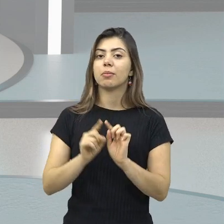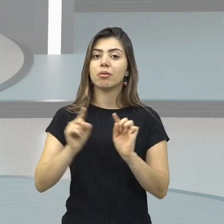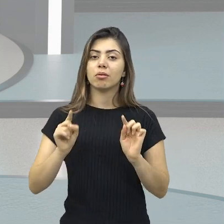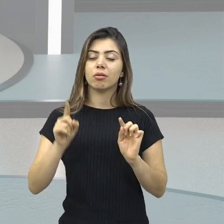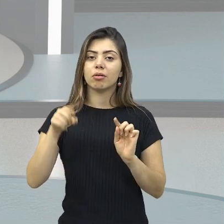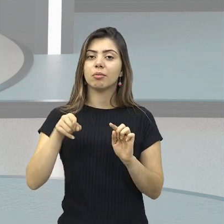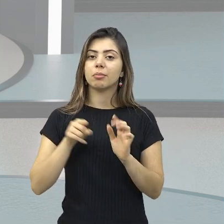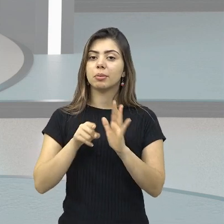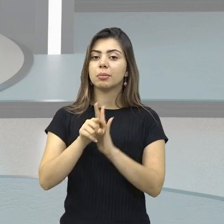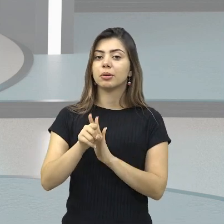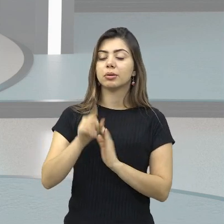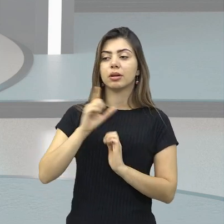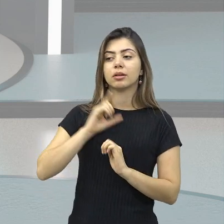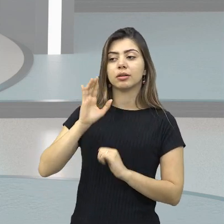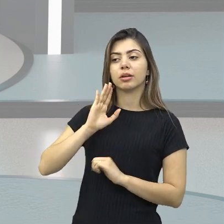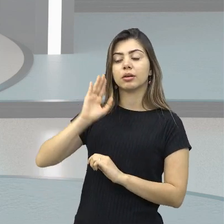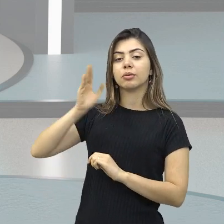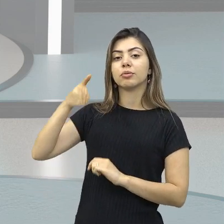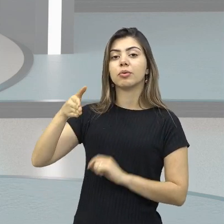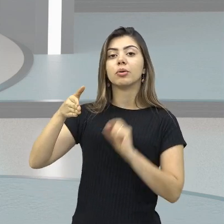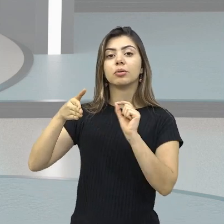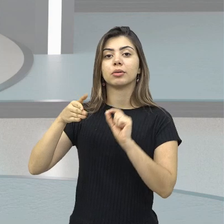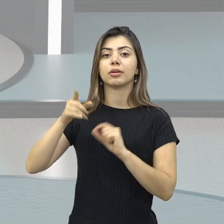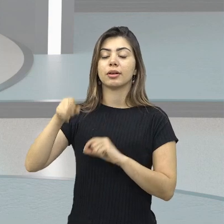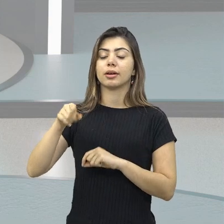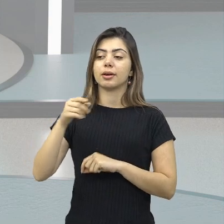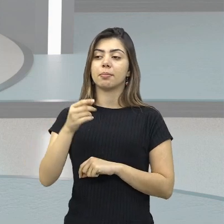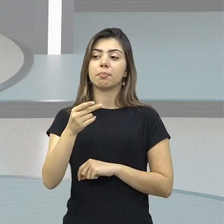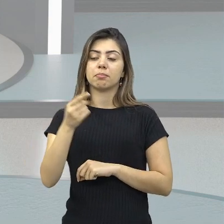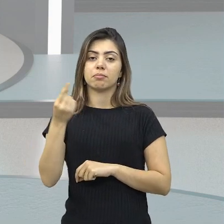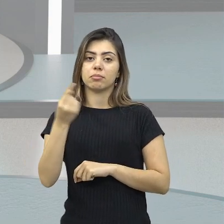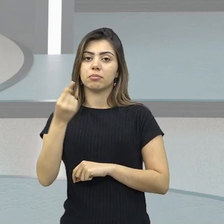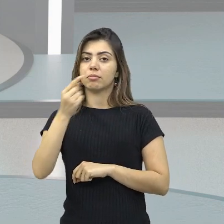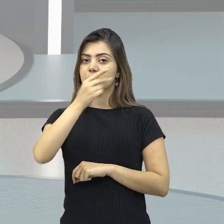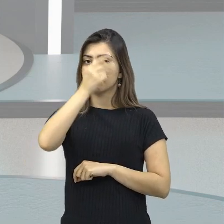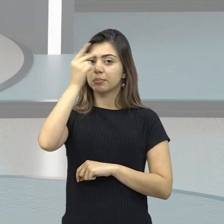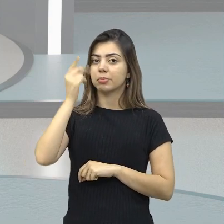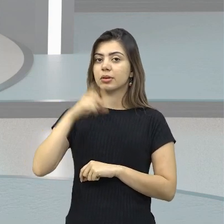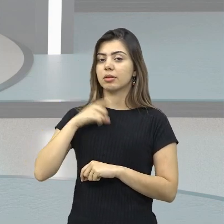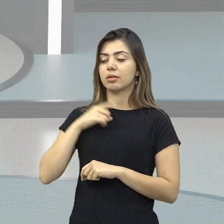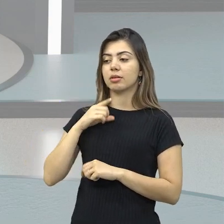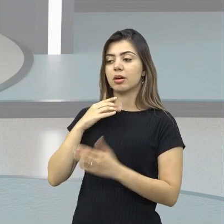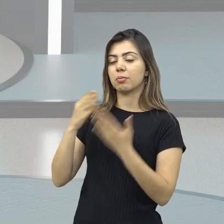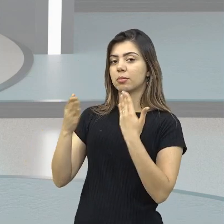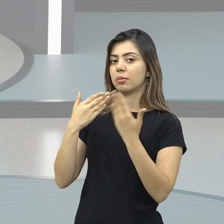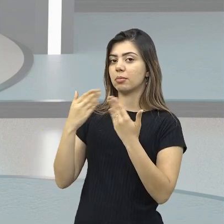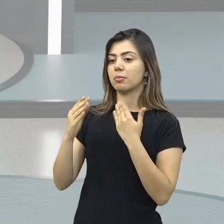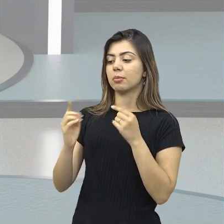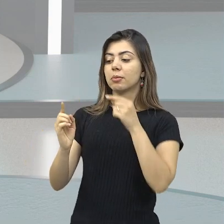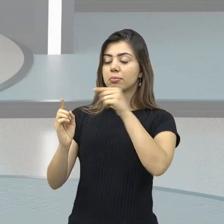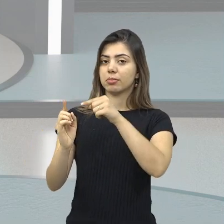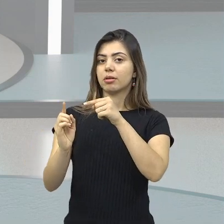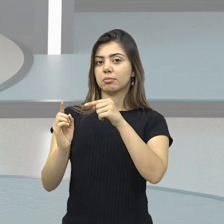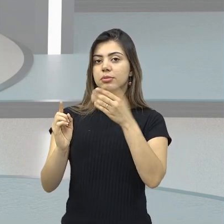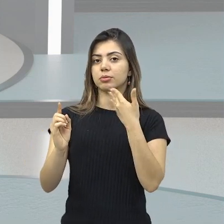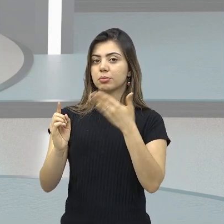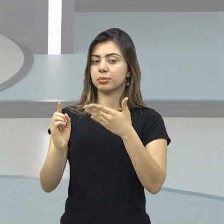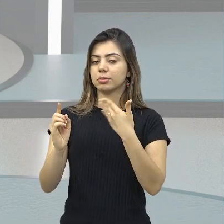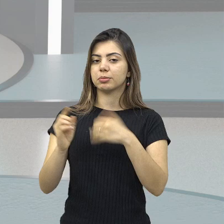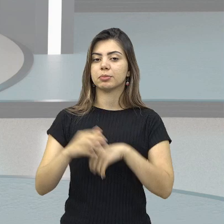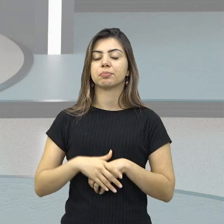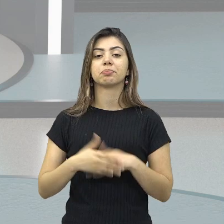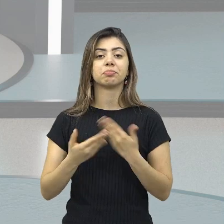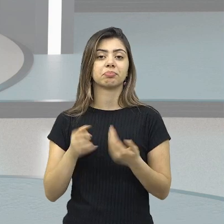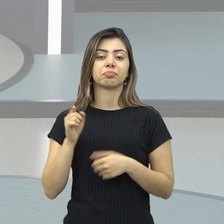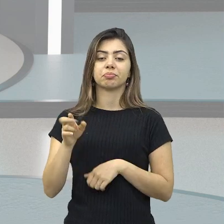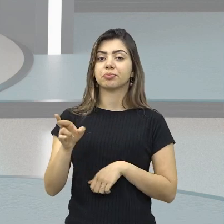será sempre direcionada à primeira pessoa, aquela pessoa que está conversando com você, o teu interlocutor. E a resposta vai